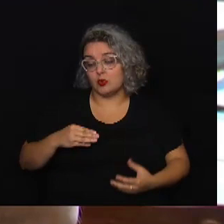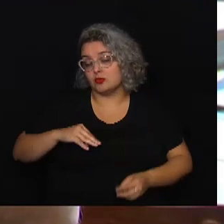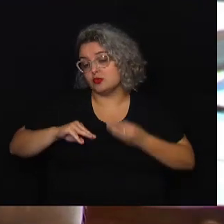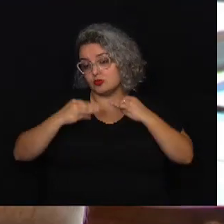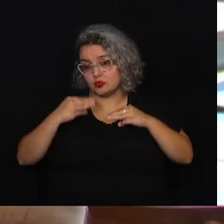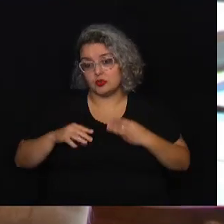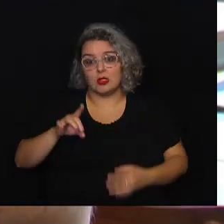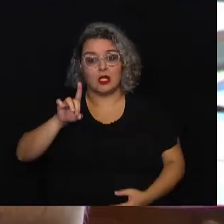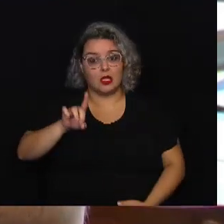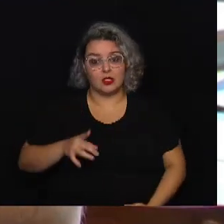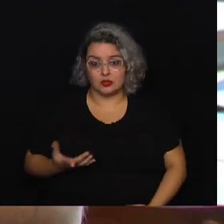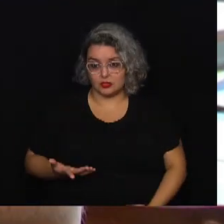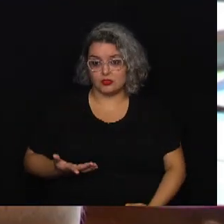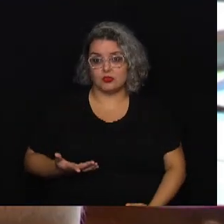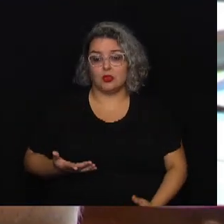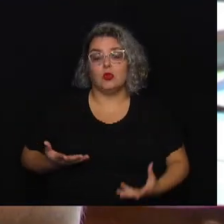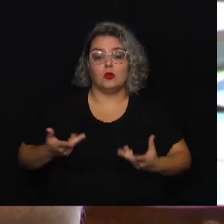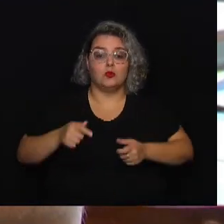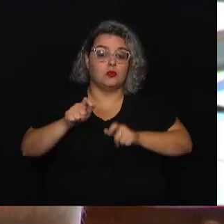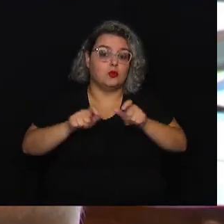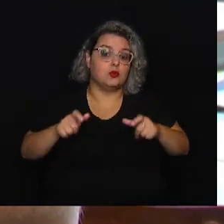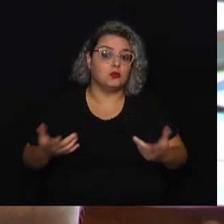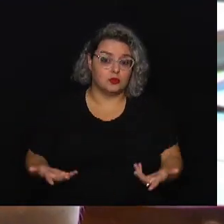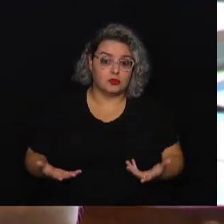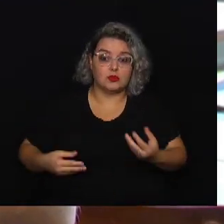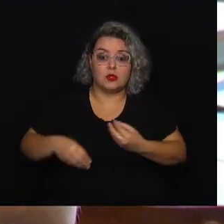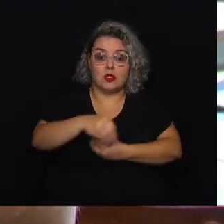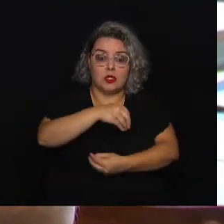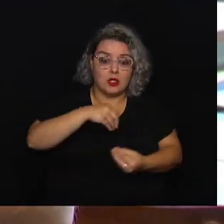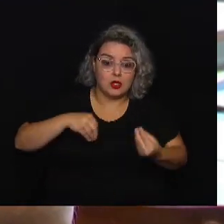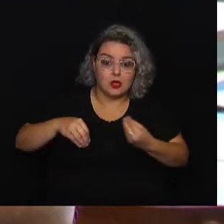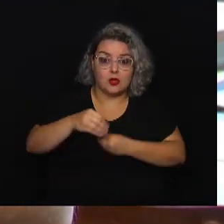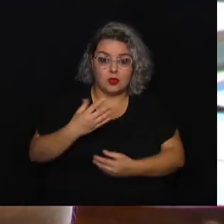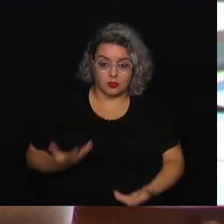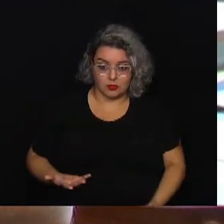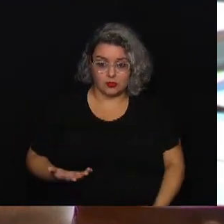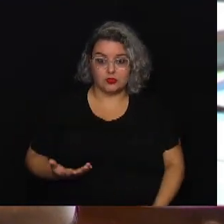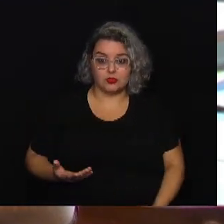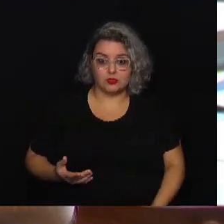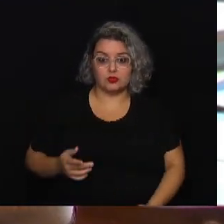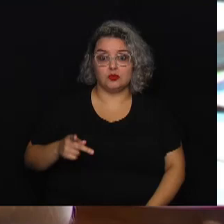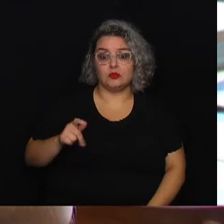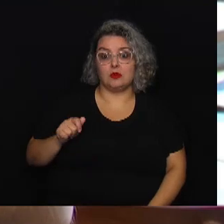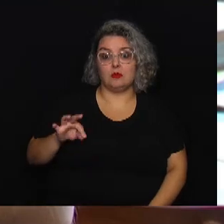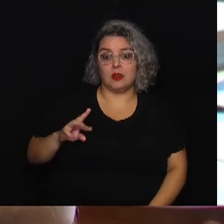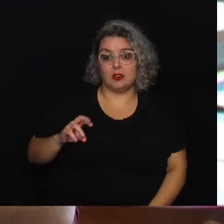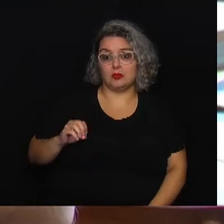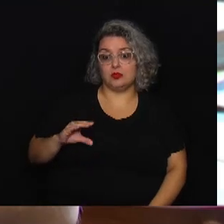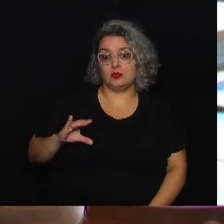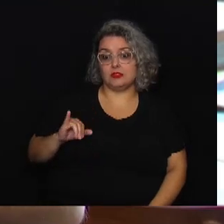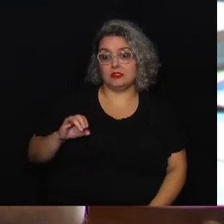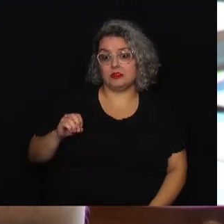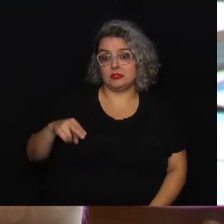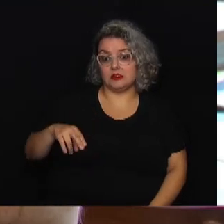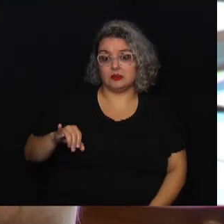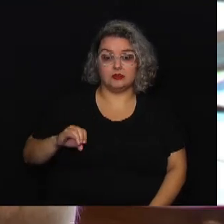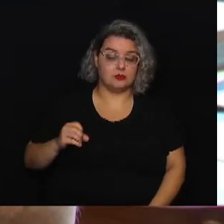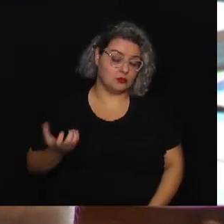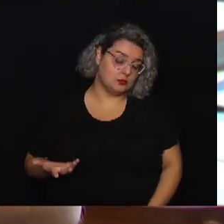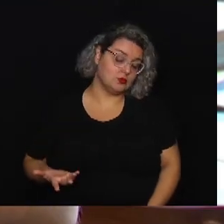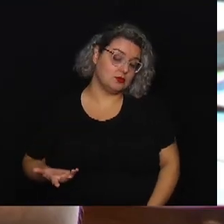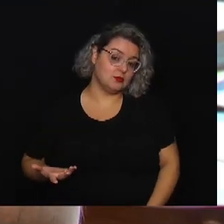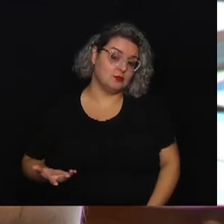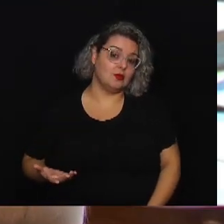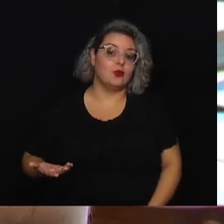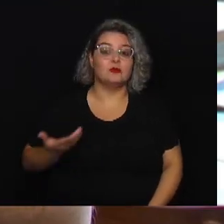diretoria, todo esse pessoal envolvido nos patrocínios, né? Fora todos os